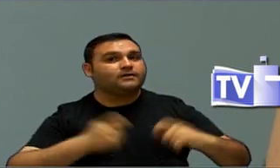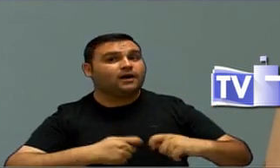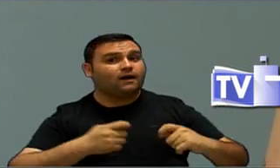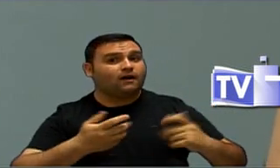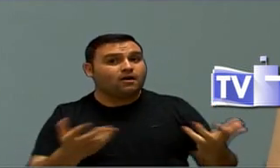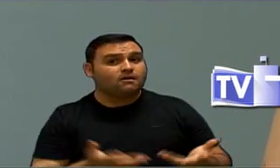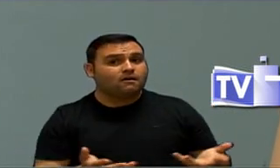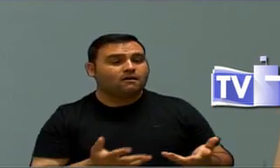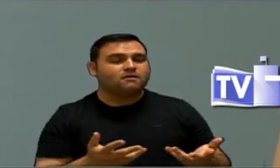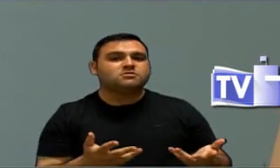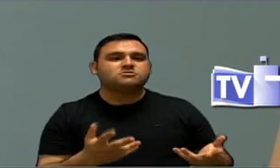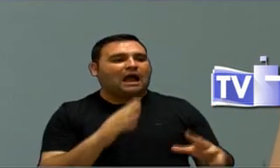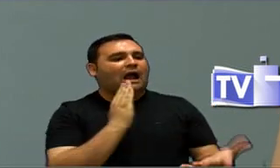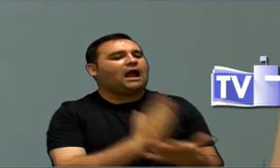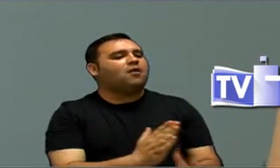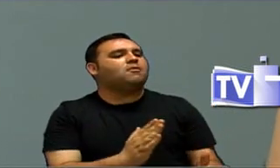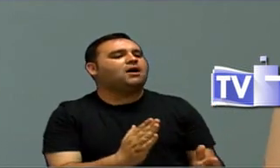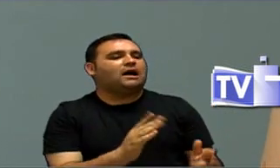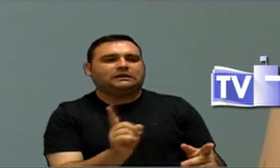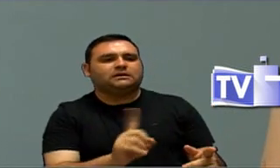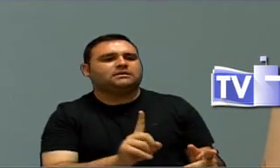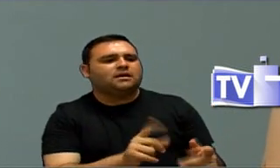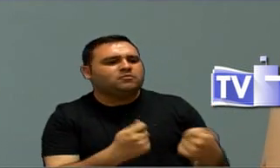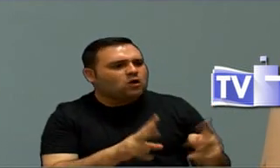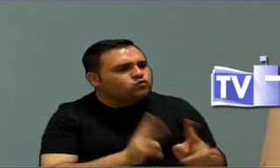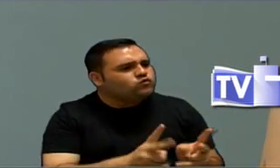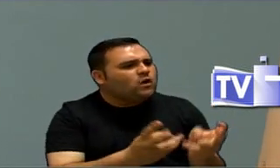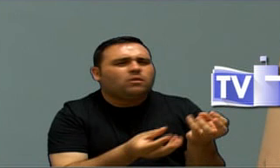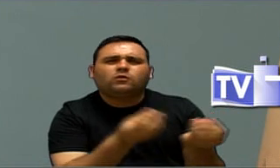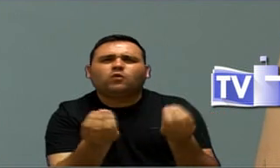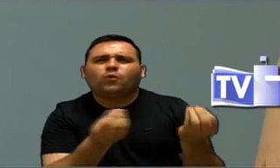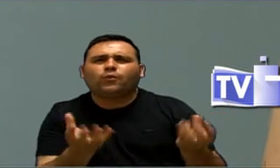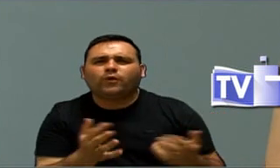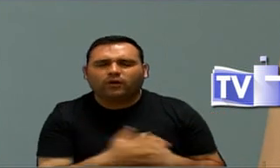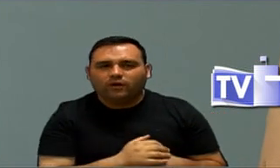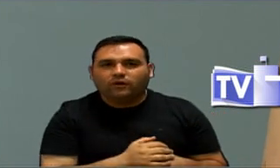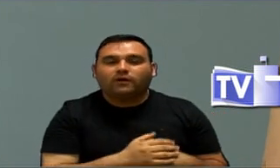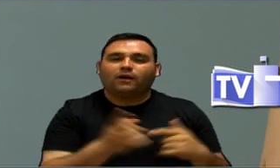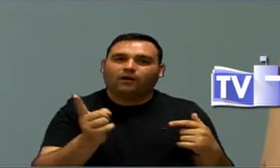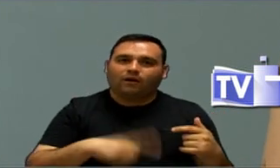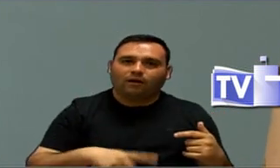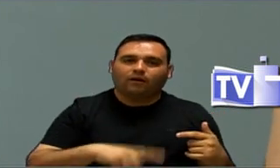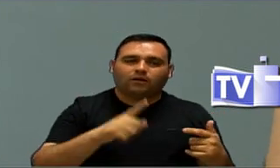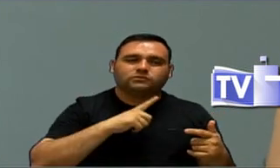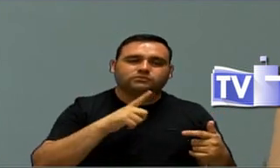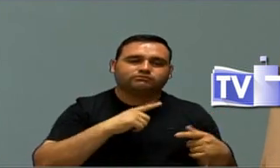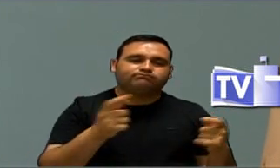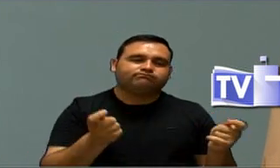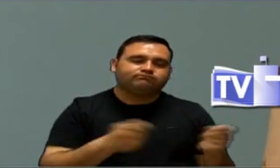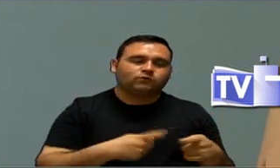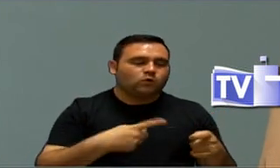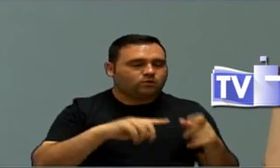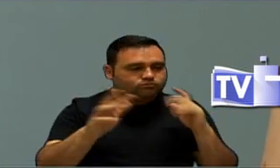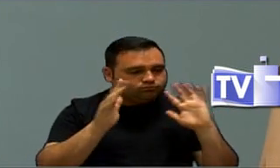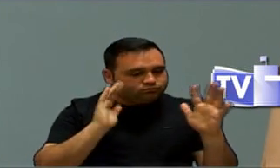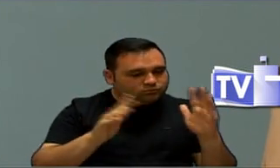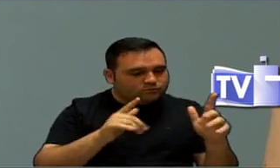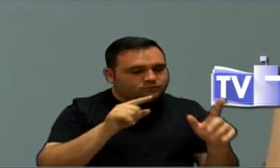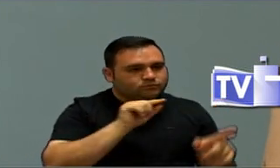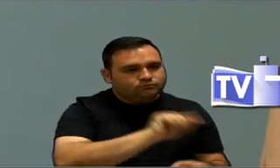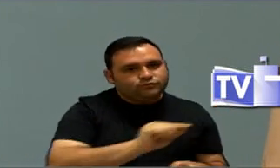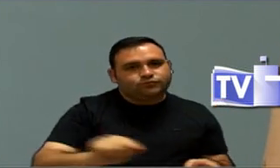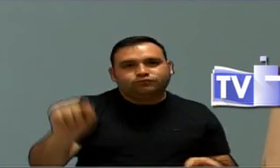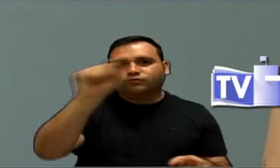seja levado a cabo? Como a gente faz e como nós podemos analisar isso dos meios para que nós possamos fazer com que